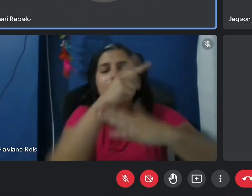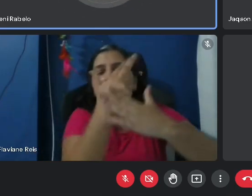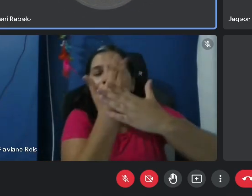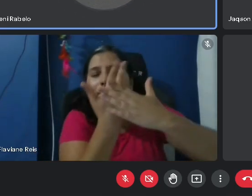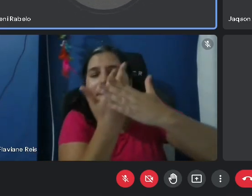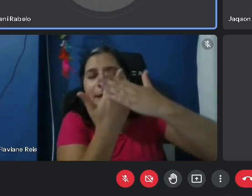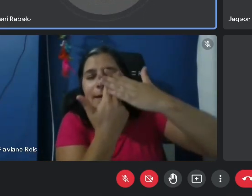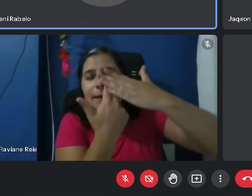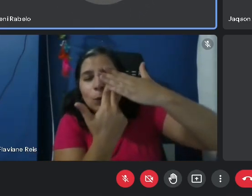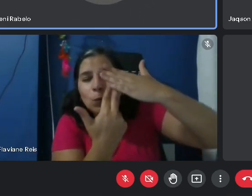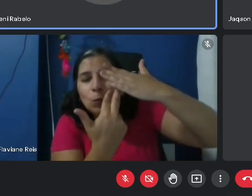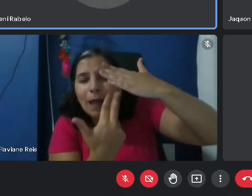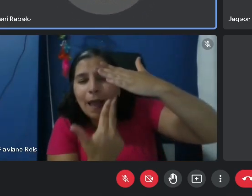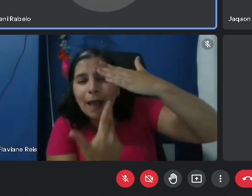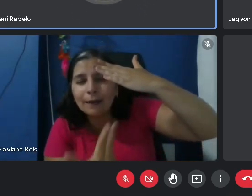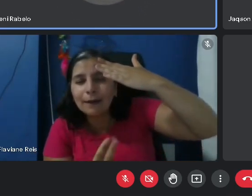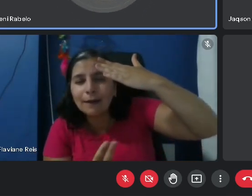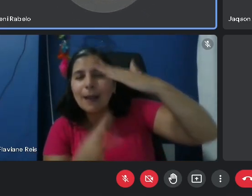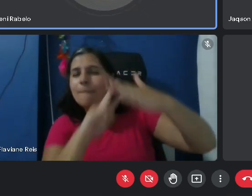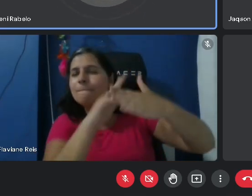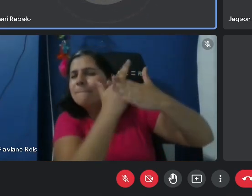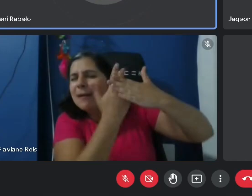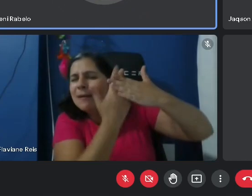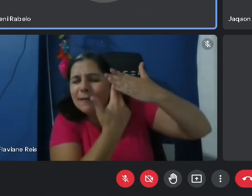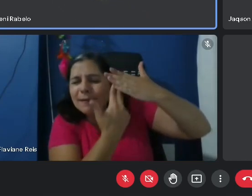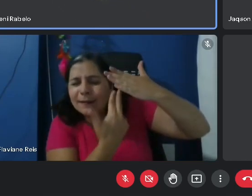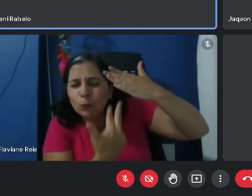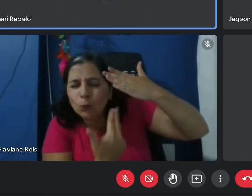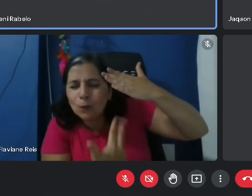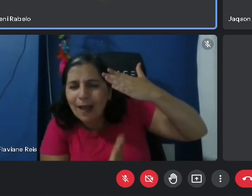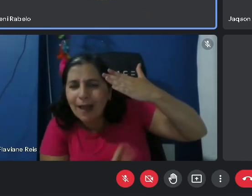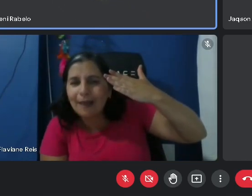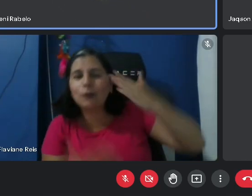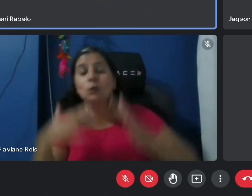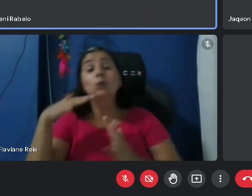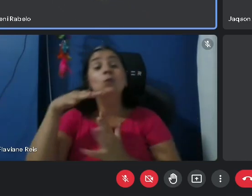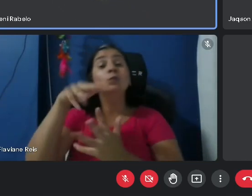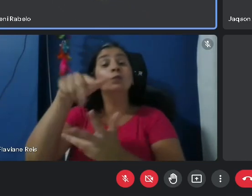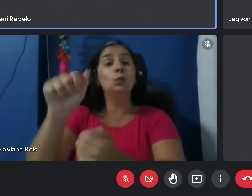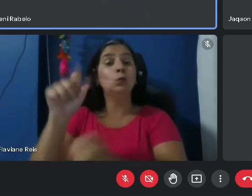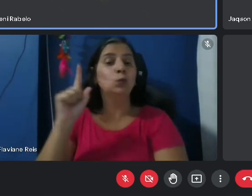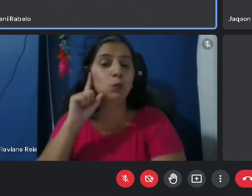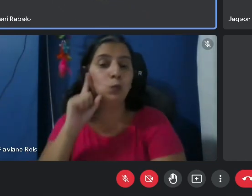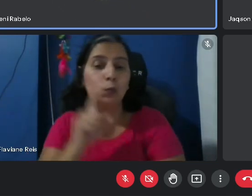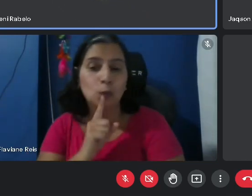da comunidade surda, da comunidade bilíngue.